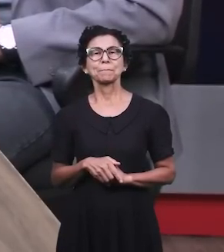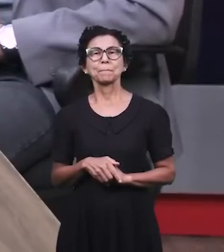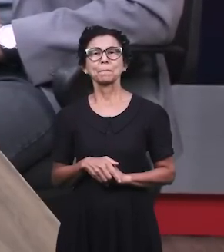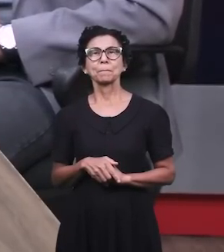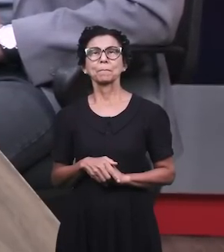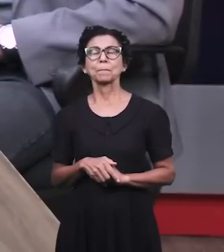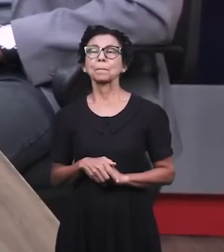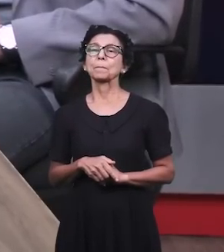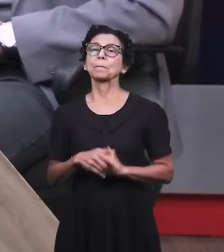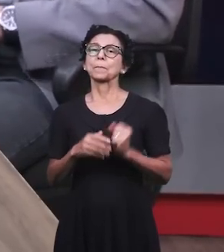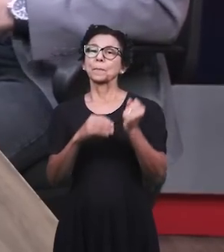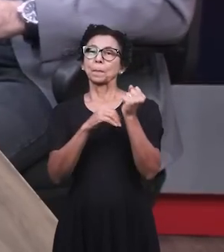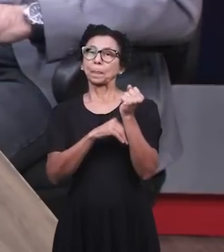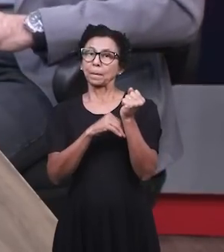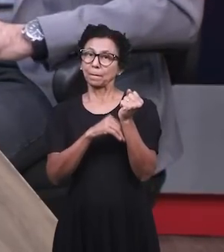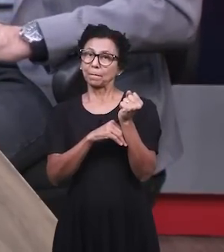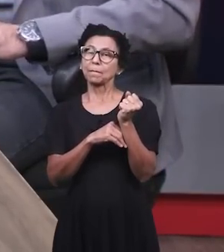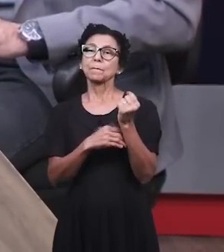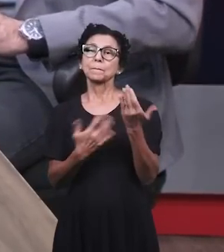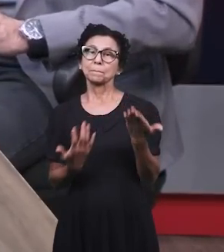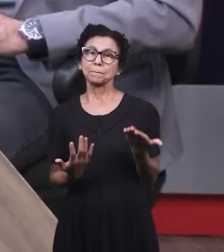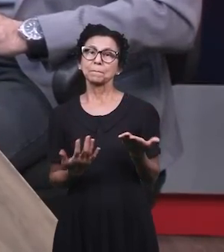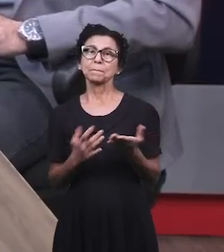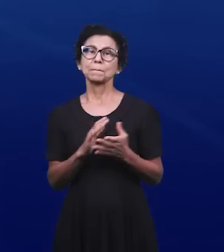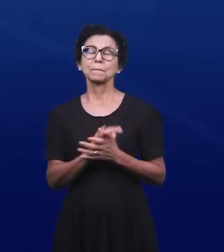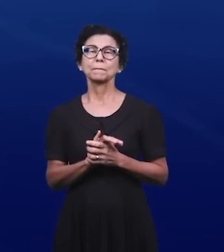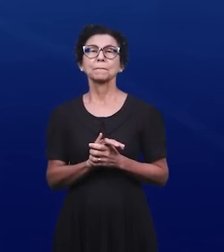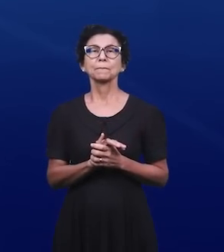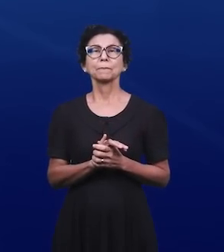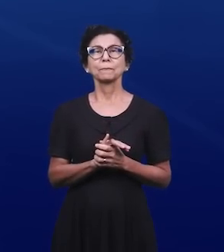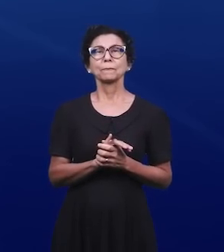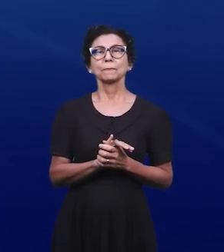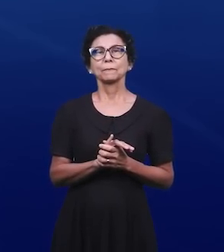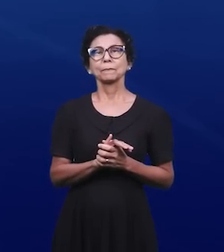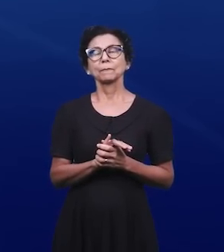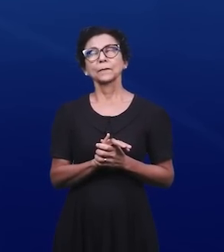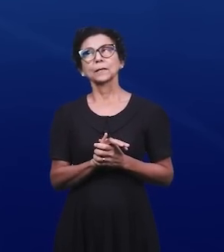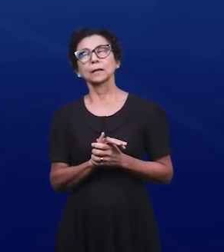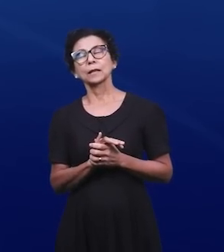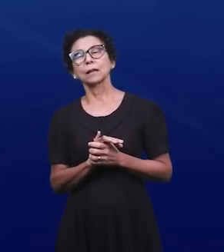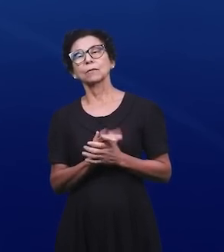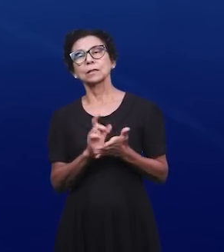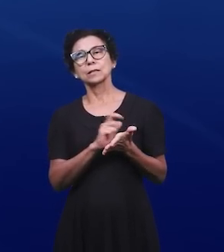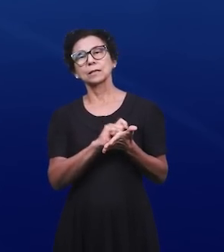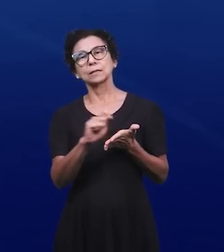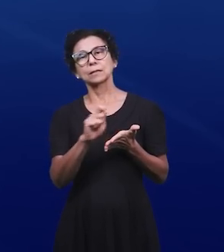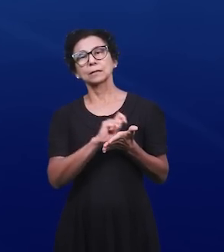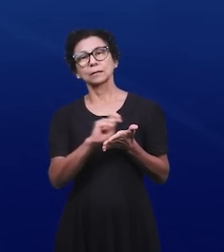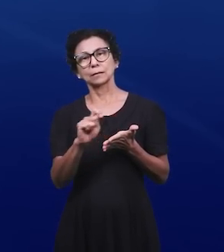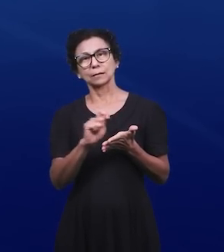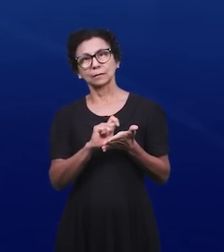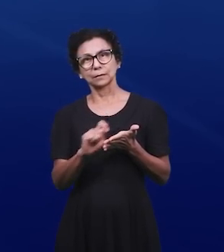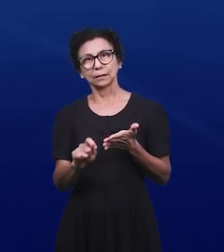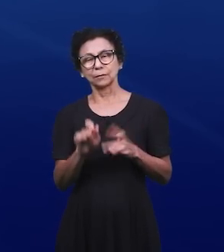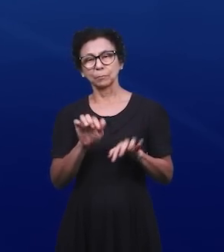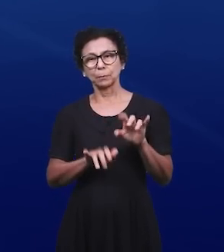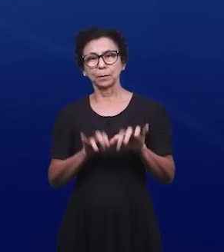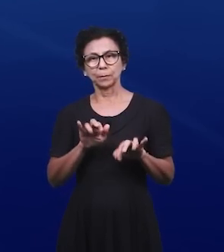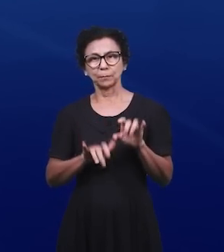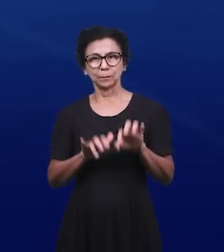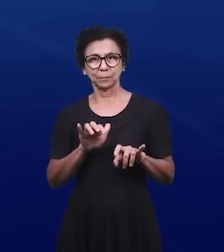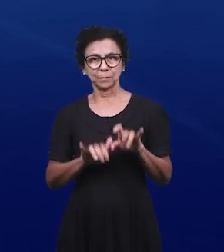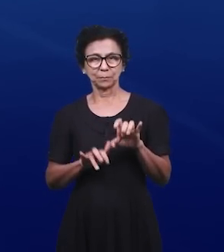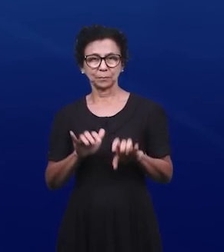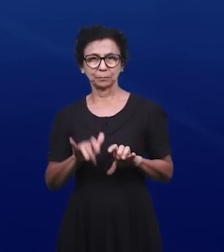uma chave também, né? E aí em seguida você escreve ali E cada uma dessas